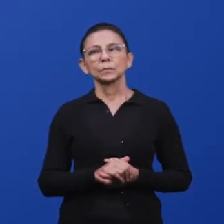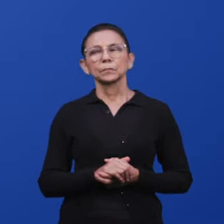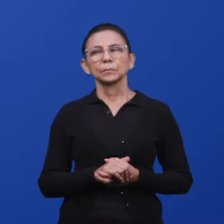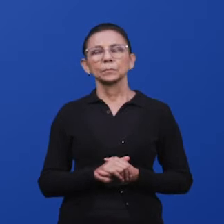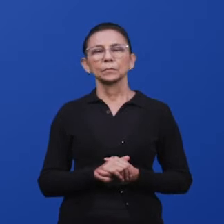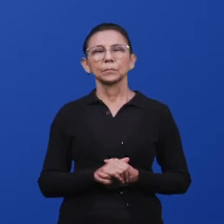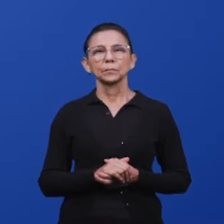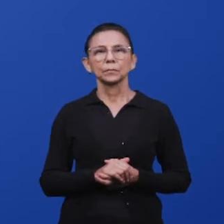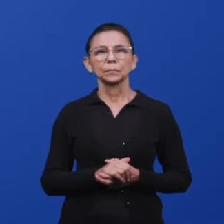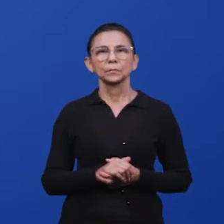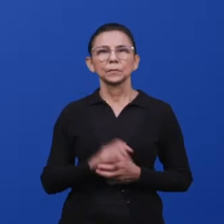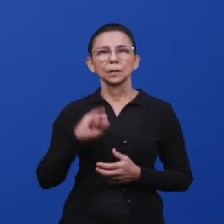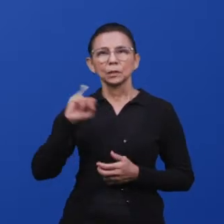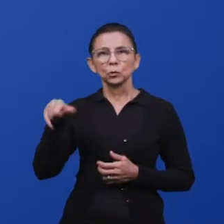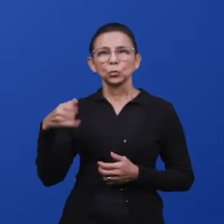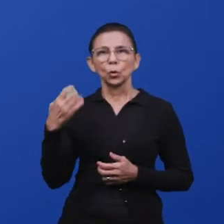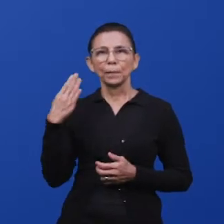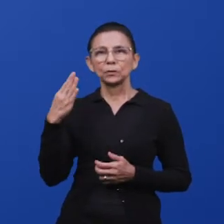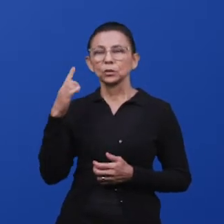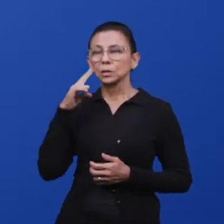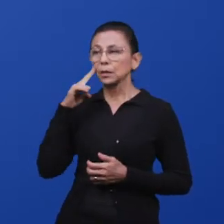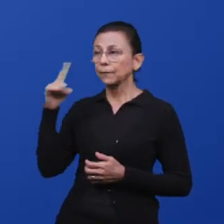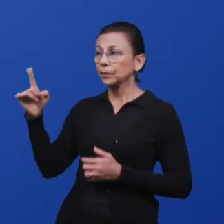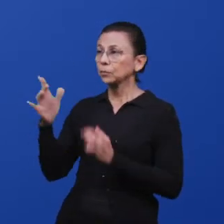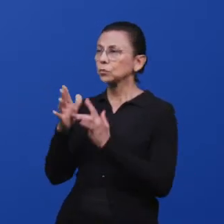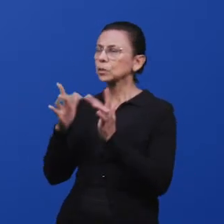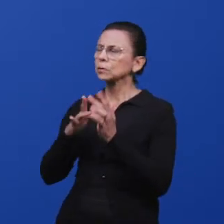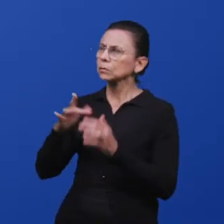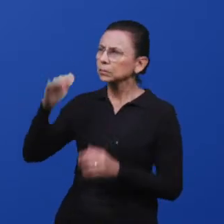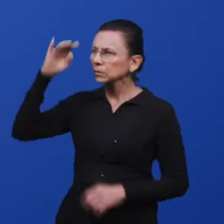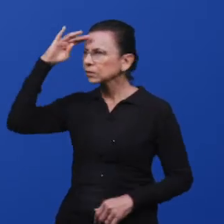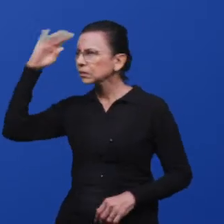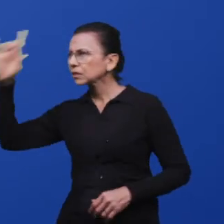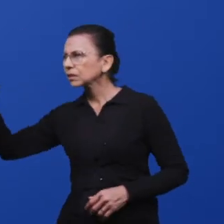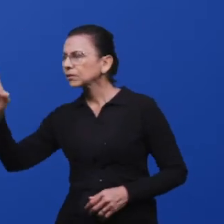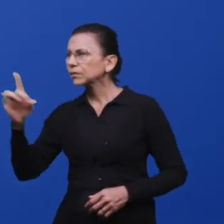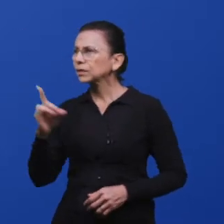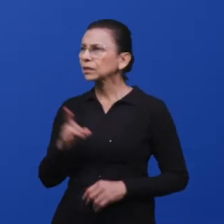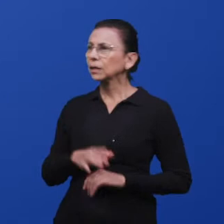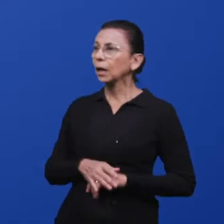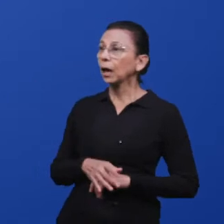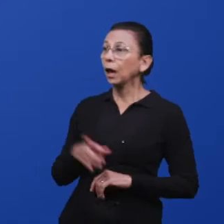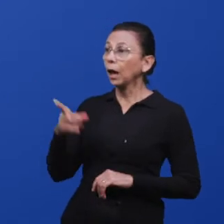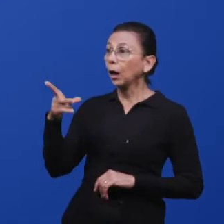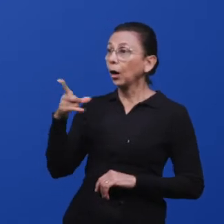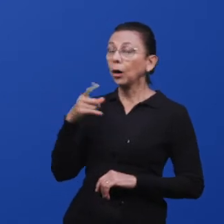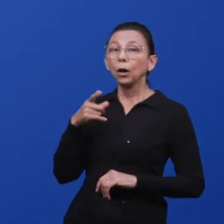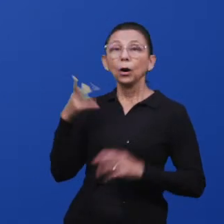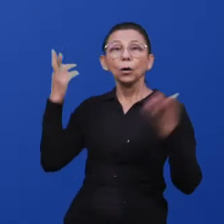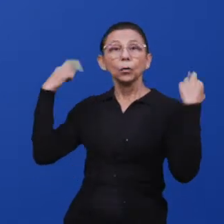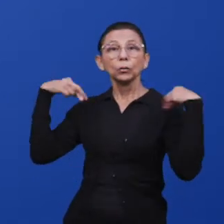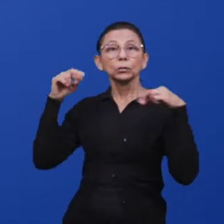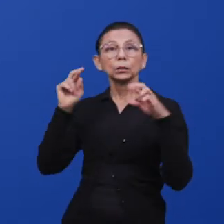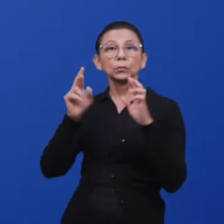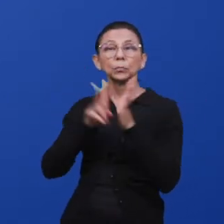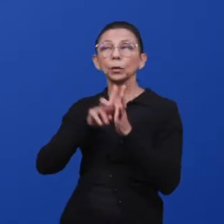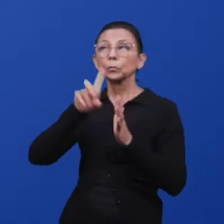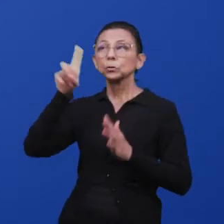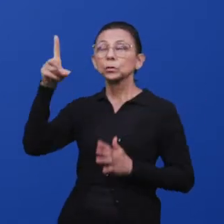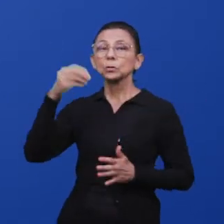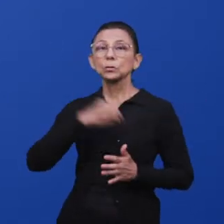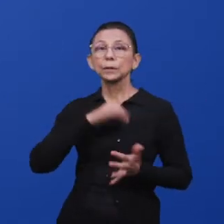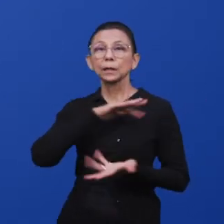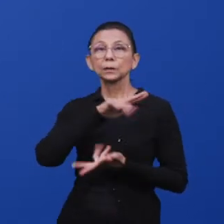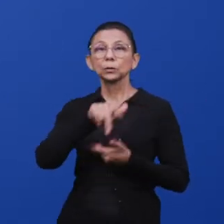No dia seguinte, João viu a Jesus, que vinha para ele, e disse: Eis o Cordeiro de Deus, que tira o pecado